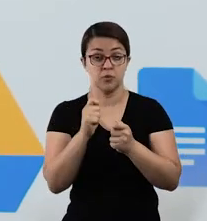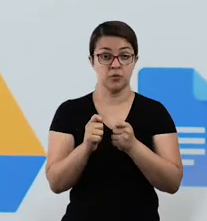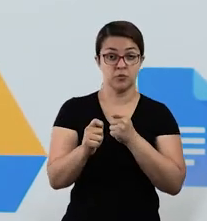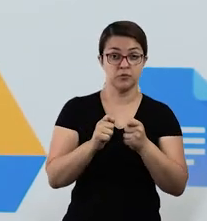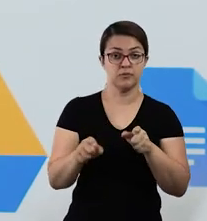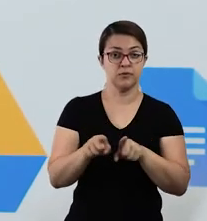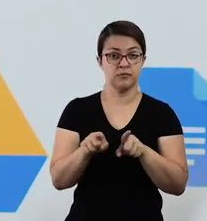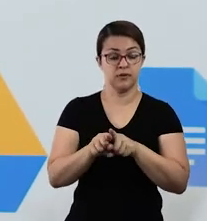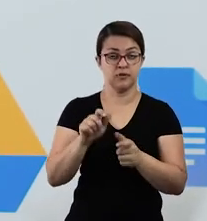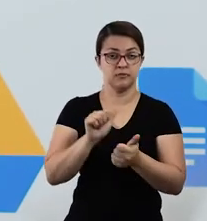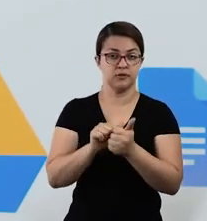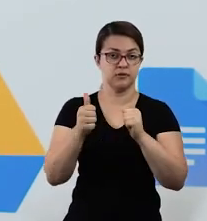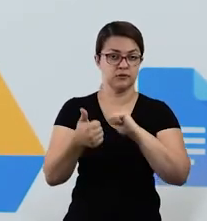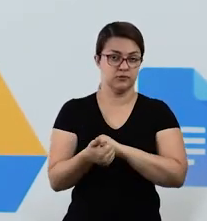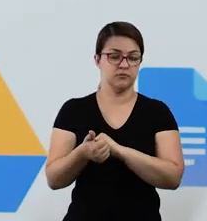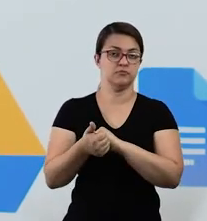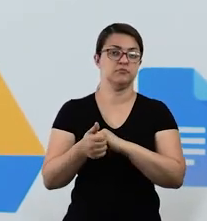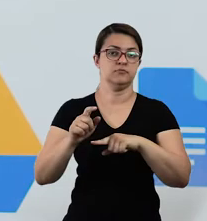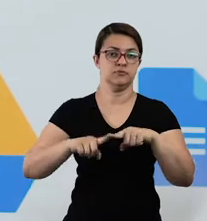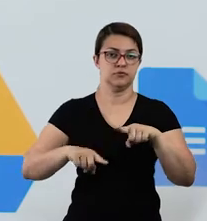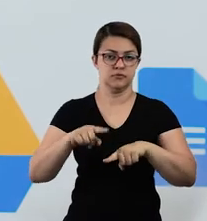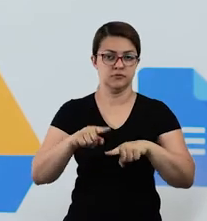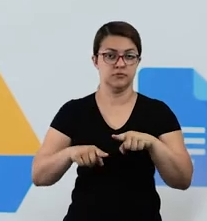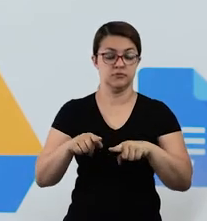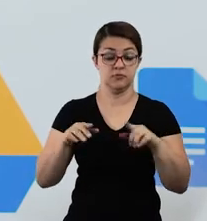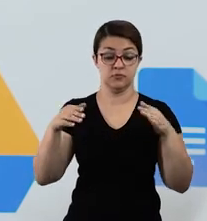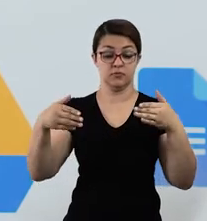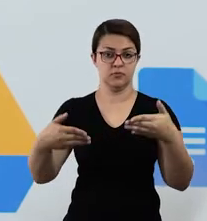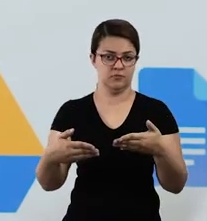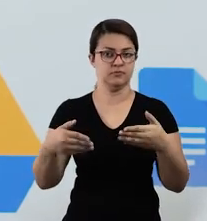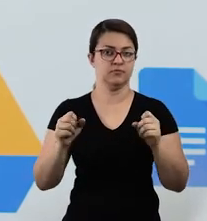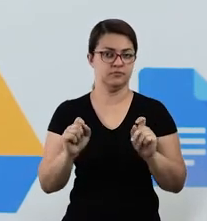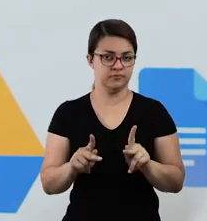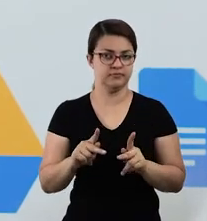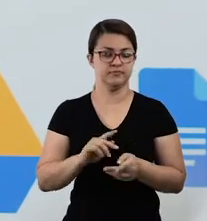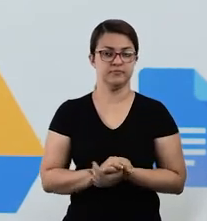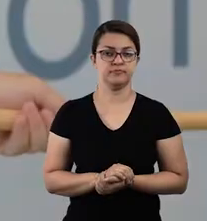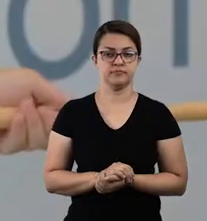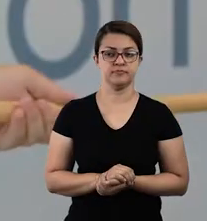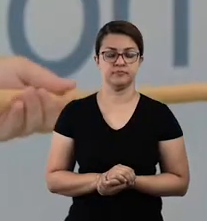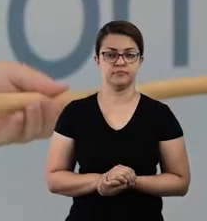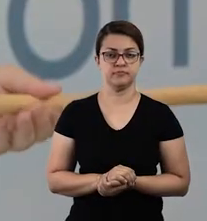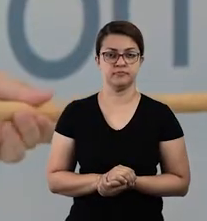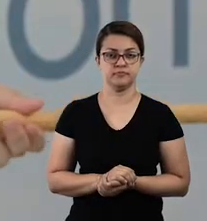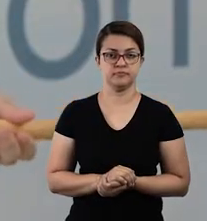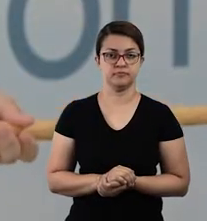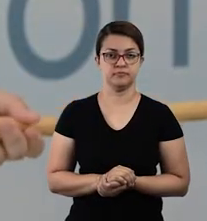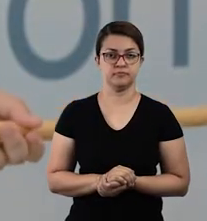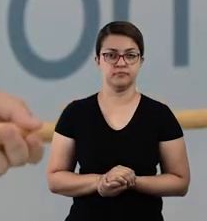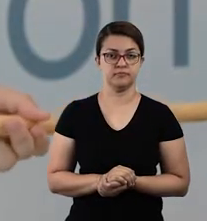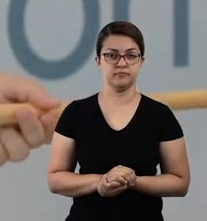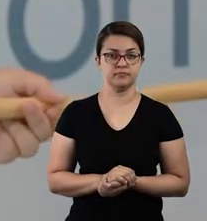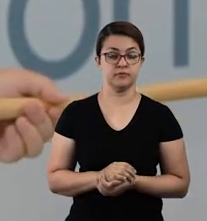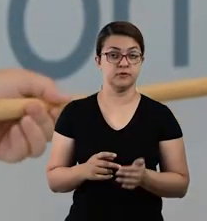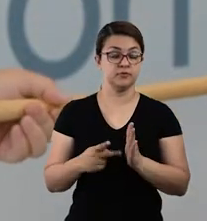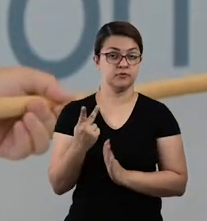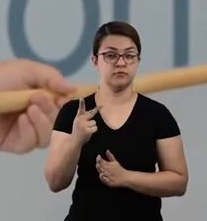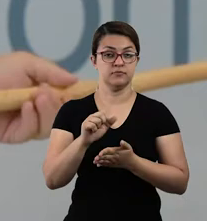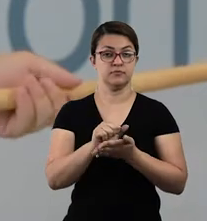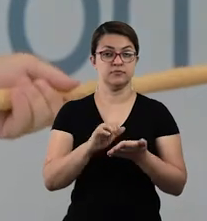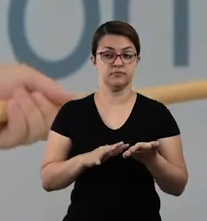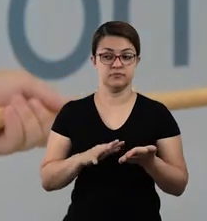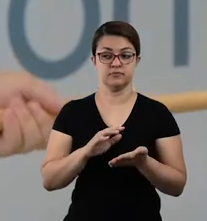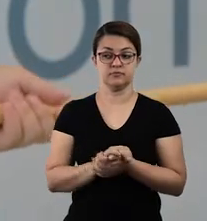Controle de materiais também, adaptação de materiais e concentração, belezinha? Vamos lá, galera, segunda atividade, tá? Esse